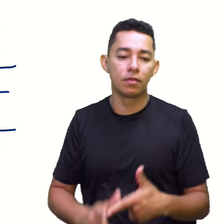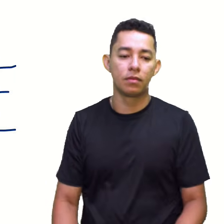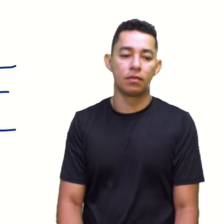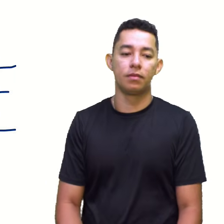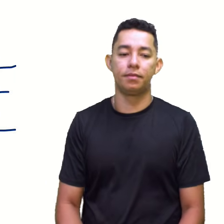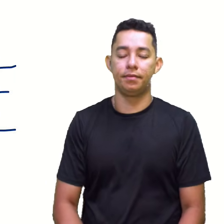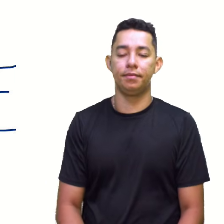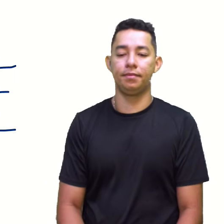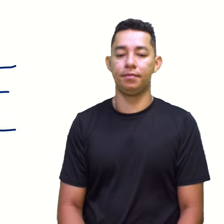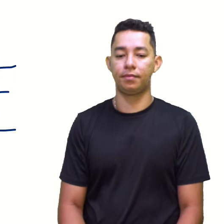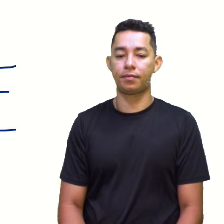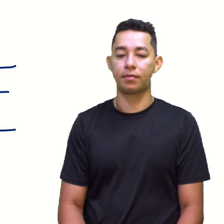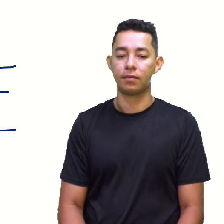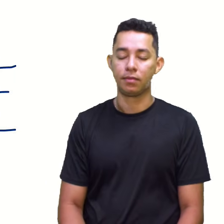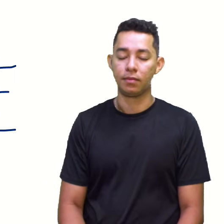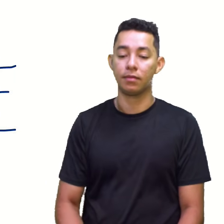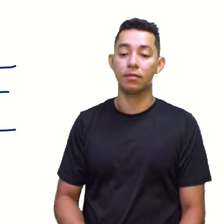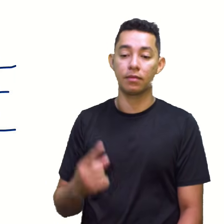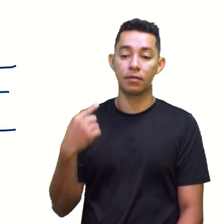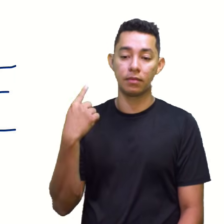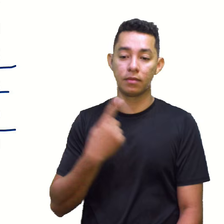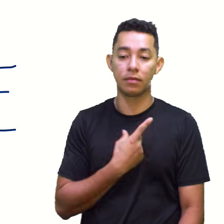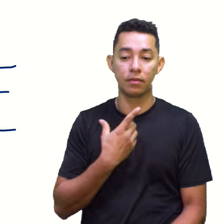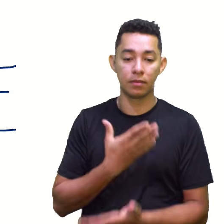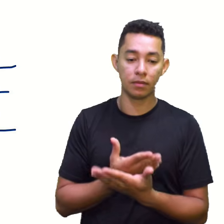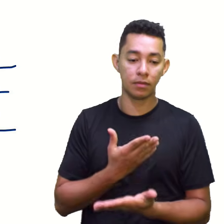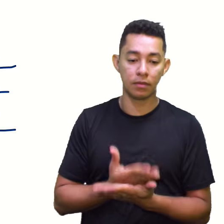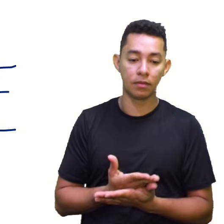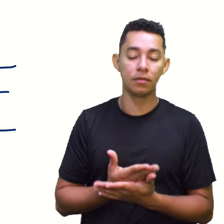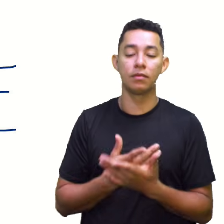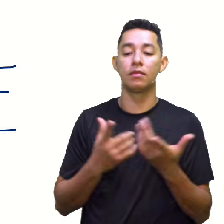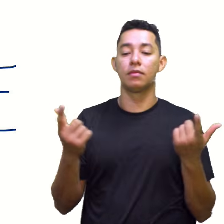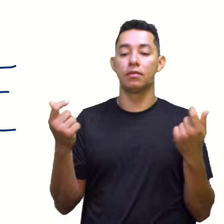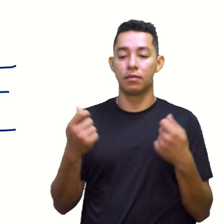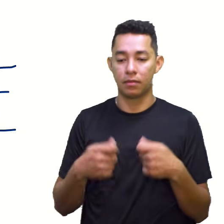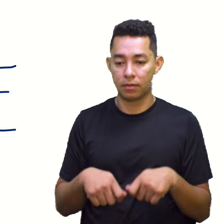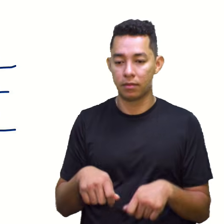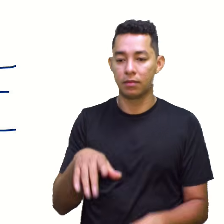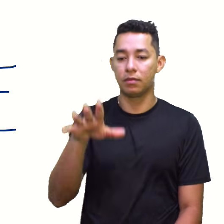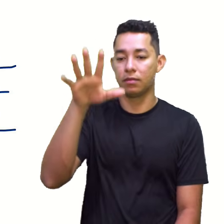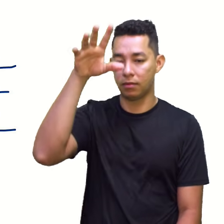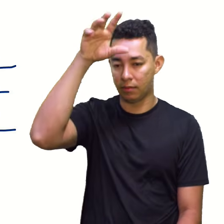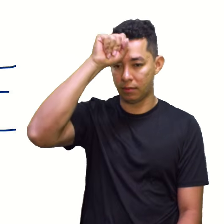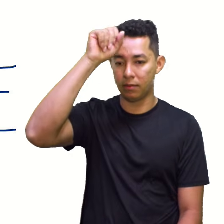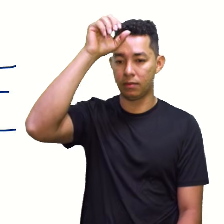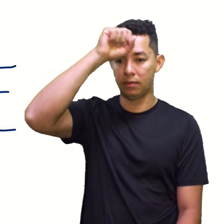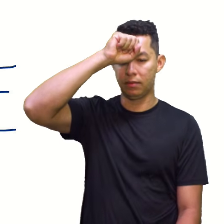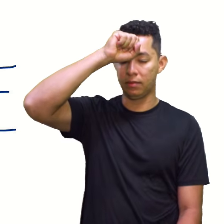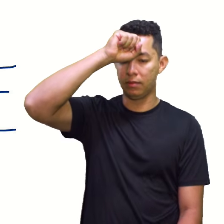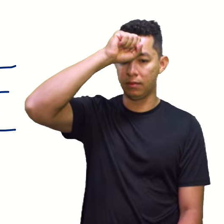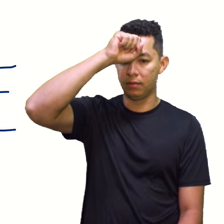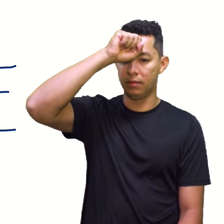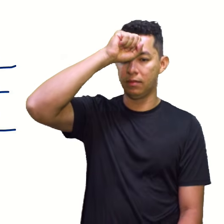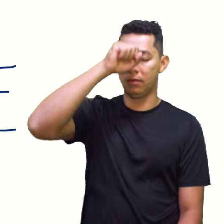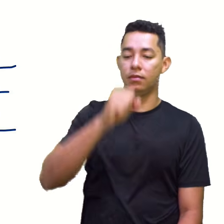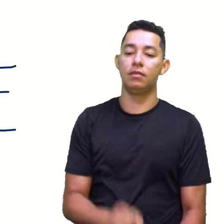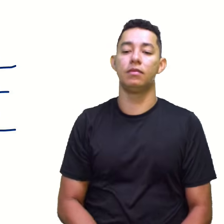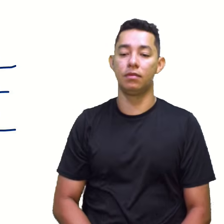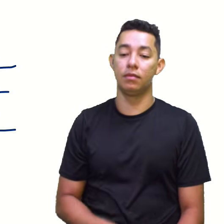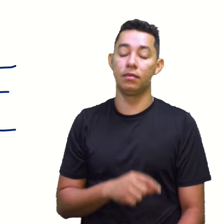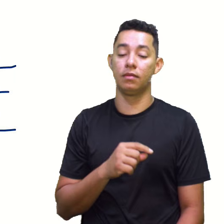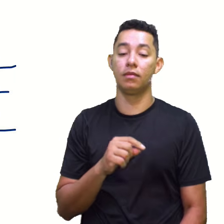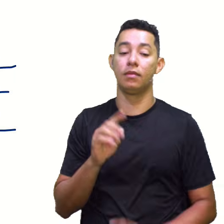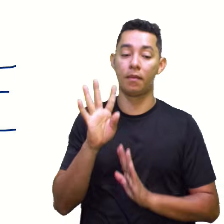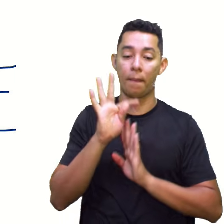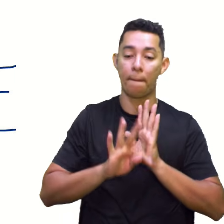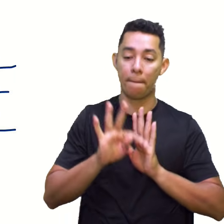problema. É isso que nós, estudantes, precisamos entender. O texto